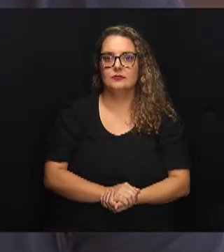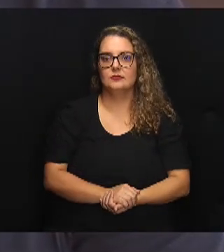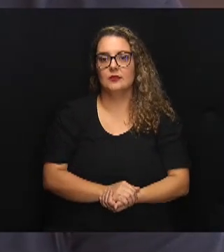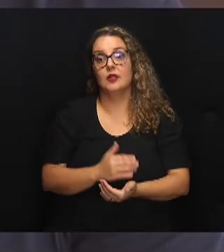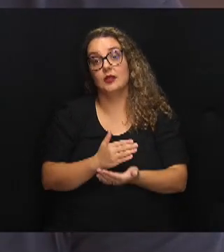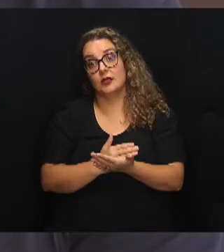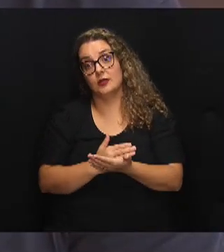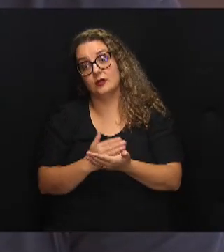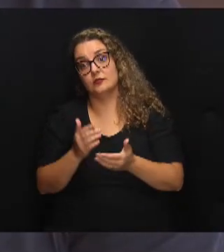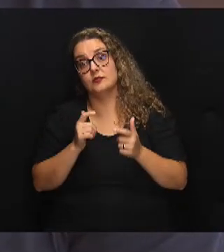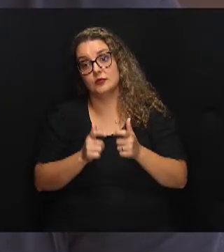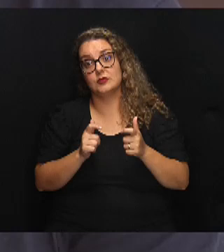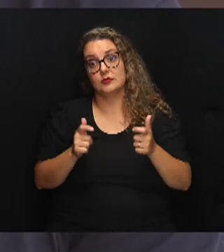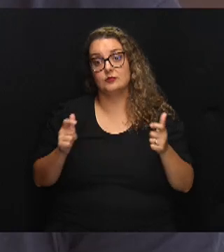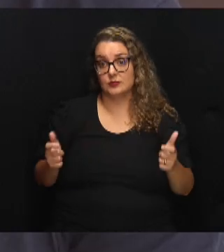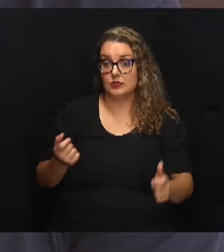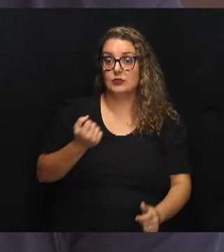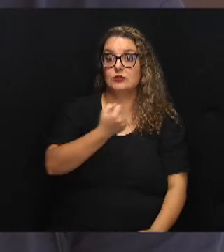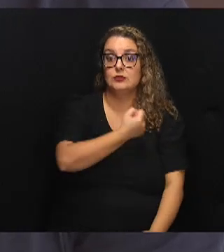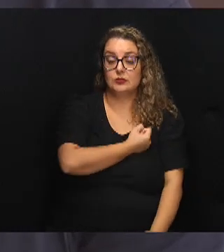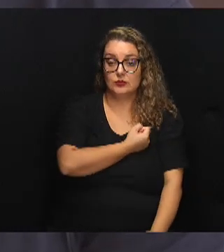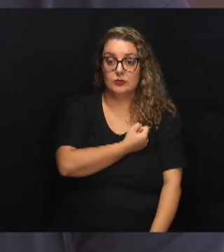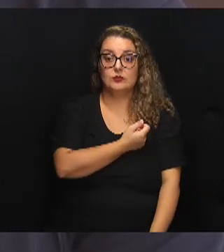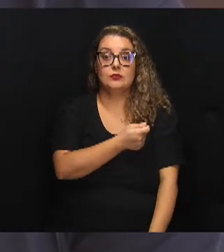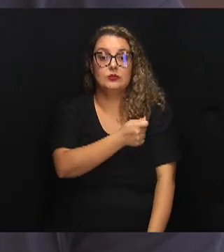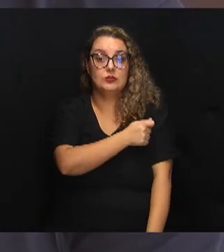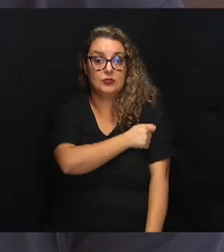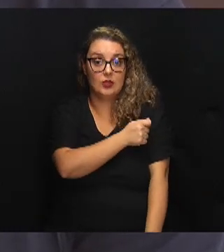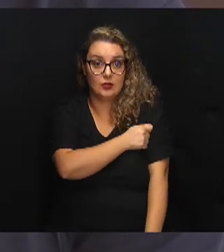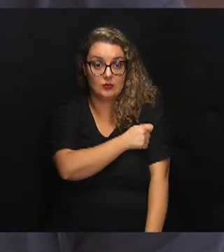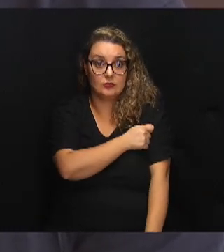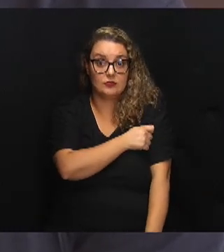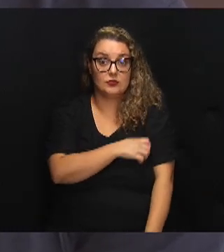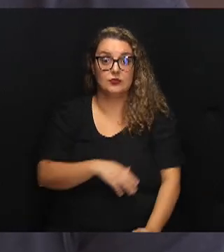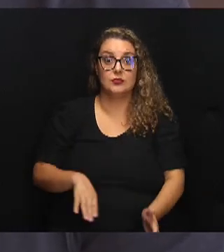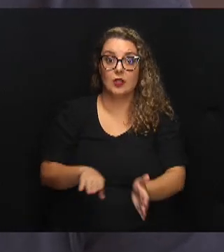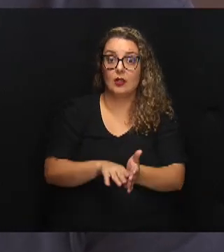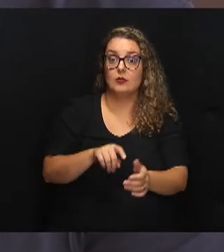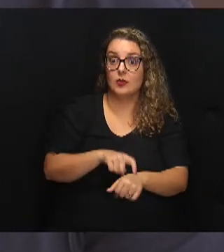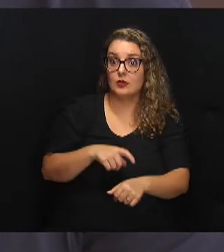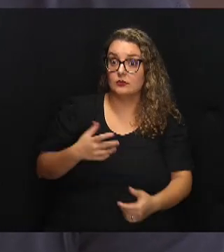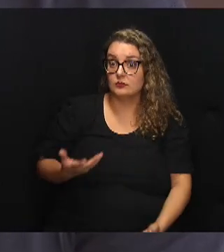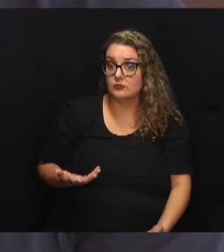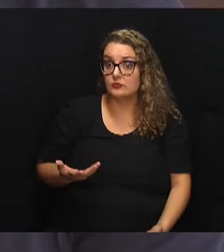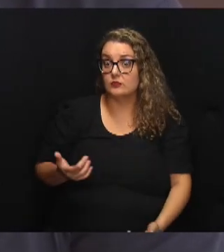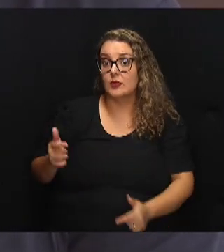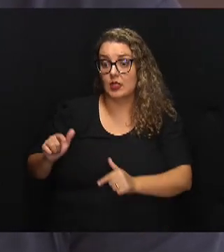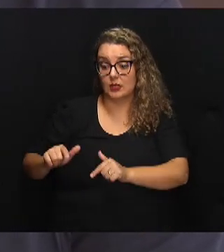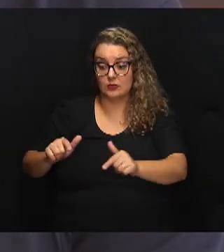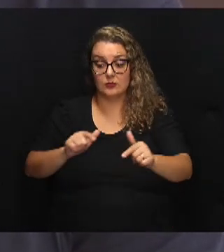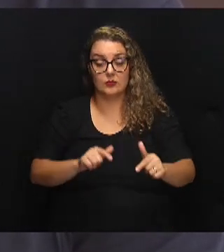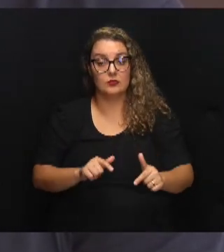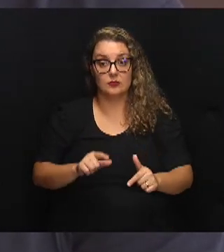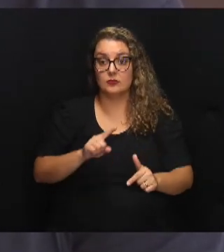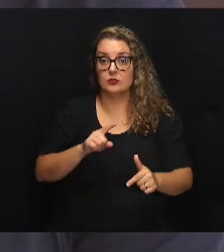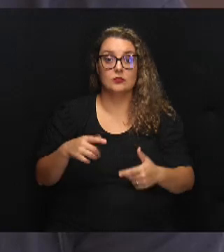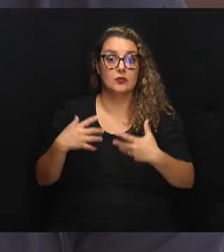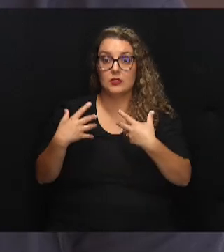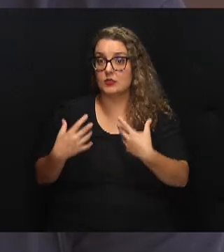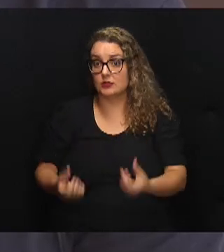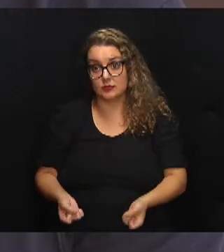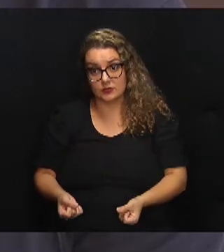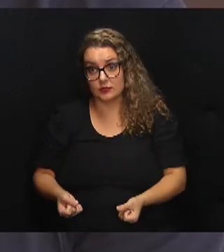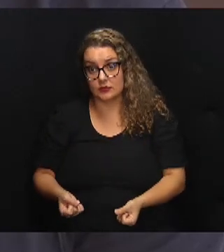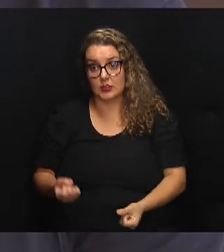a crescer muito o número de alunos, chegando a um ponto que esses espaços já não comportavam